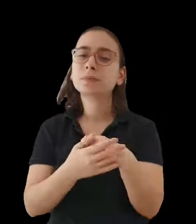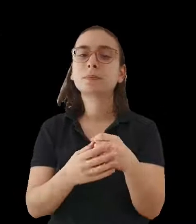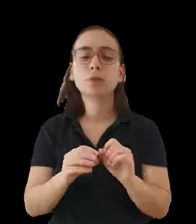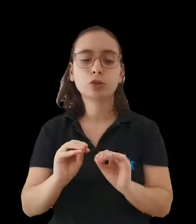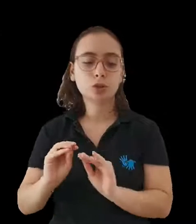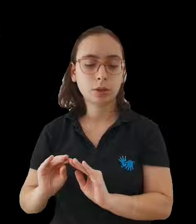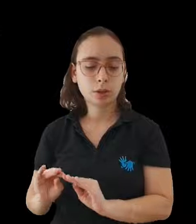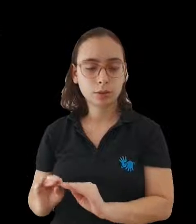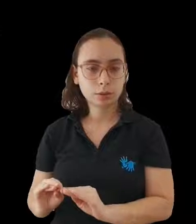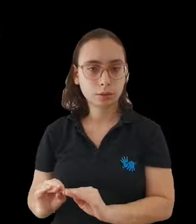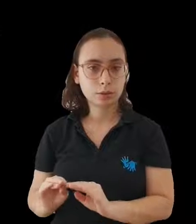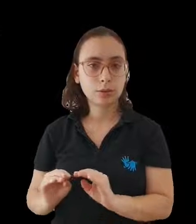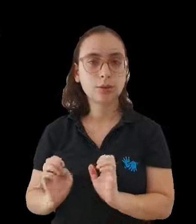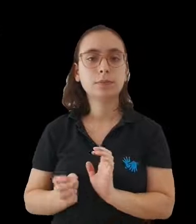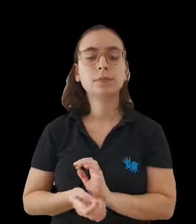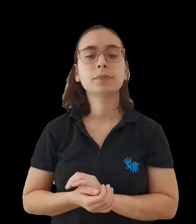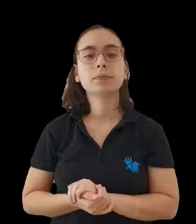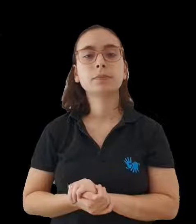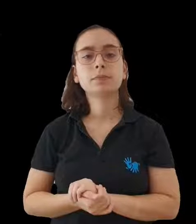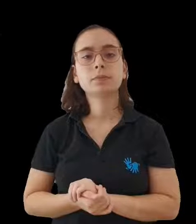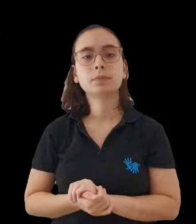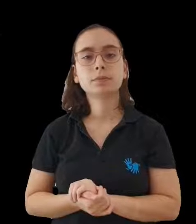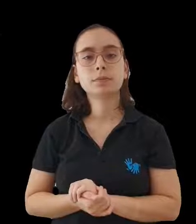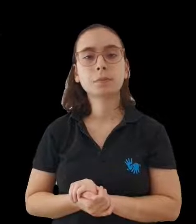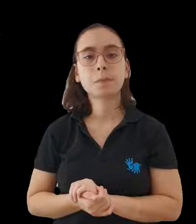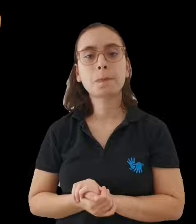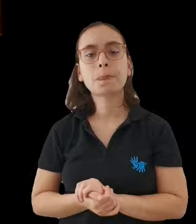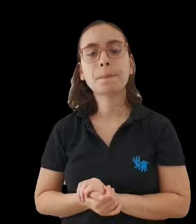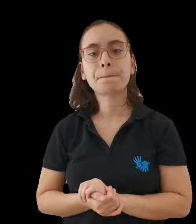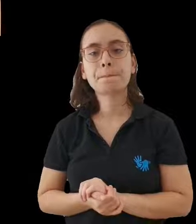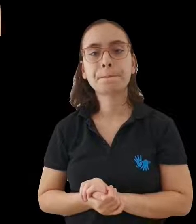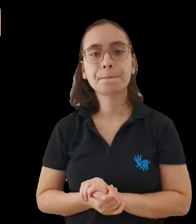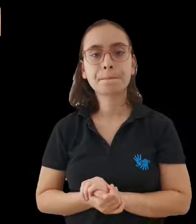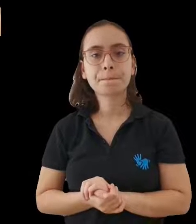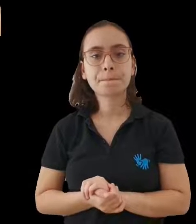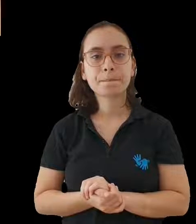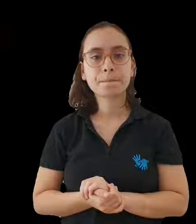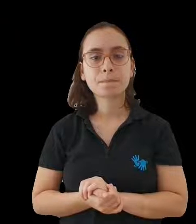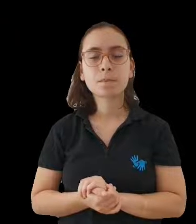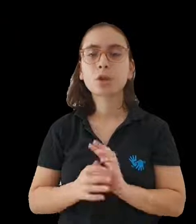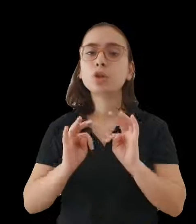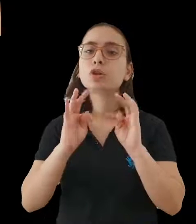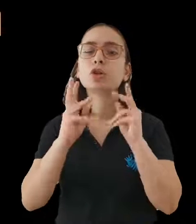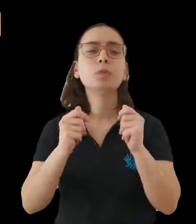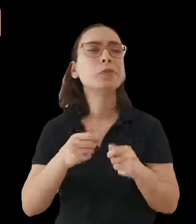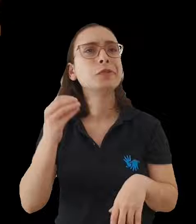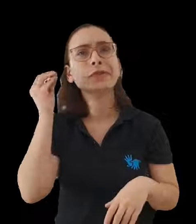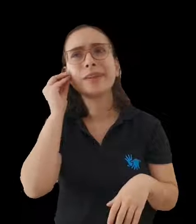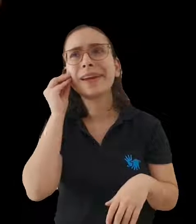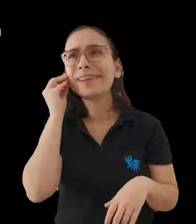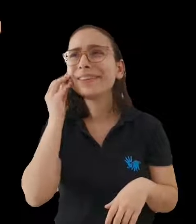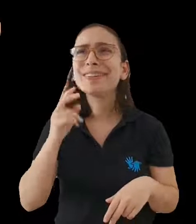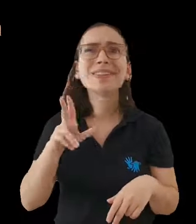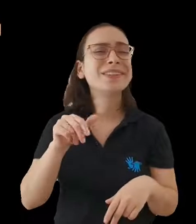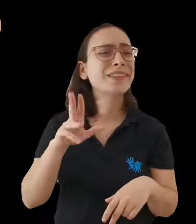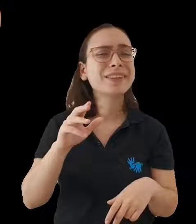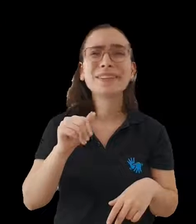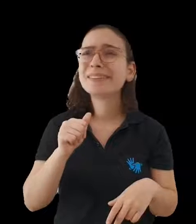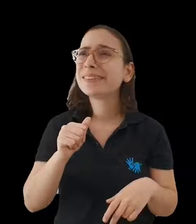deixar os dois de ladinho. O que acontece? Todo mundo tenta, ninguém consegue,